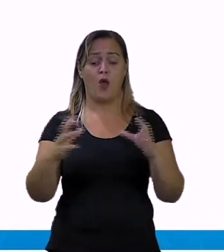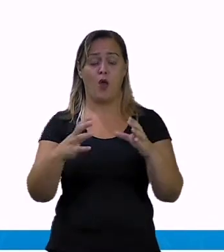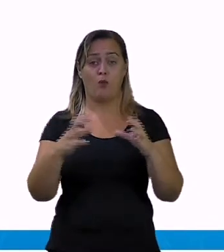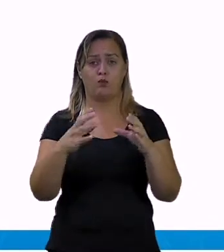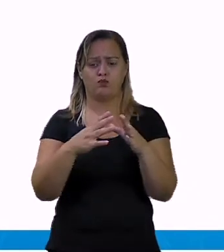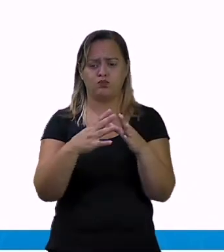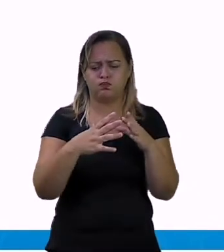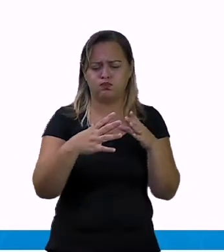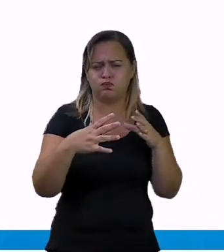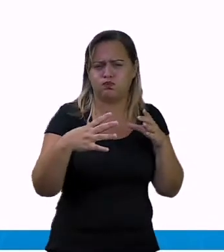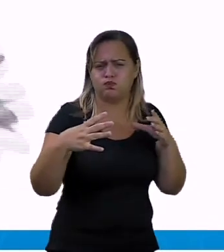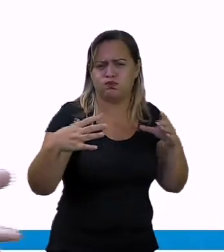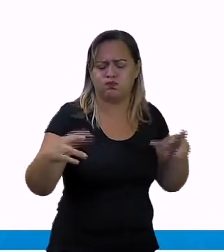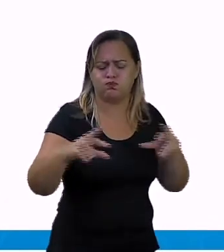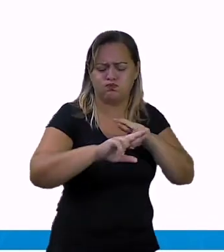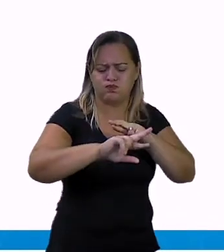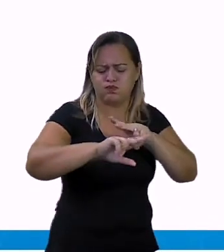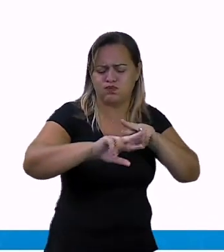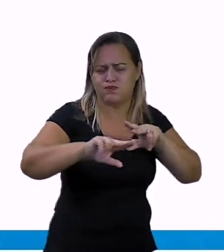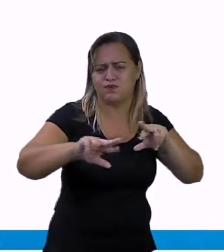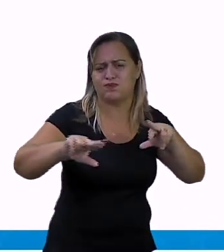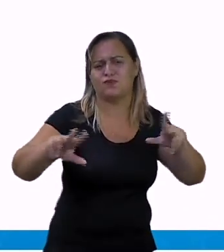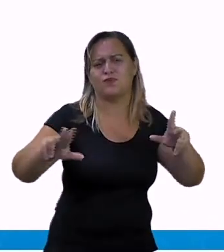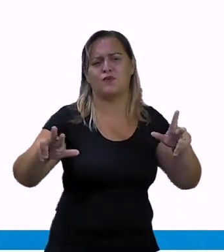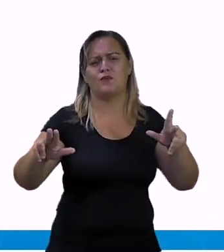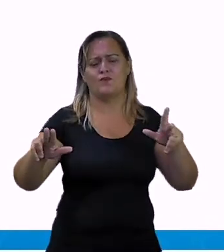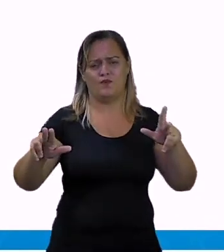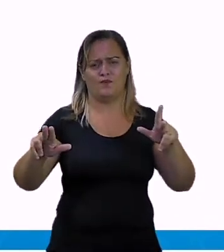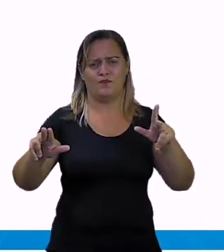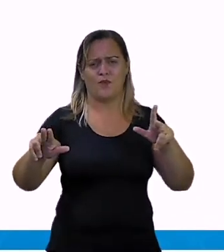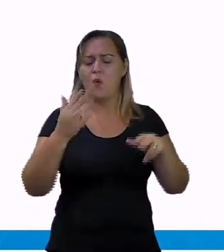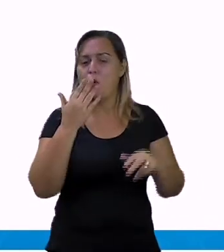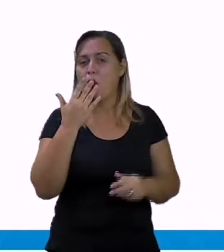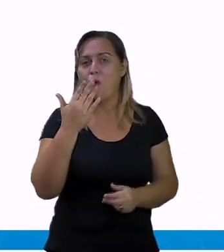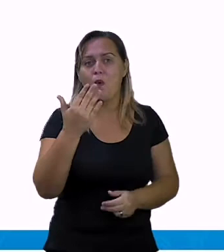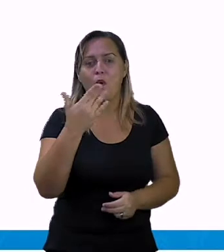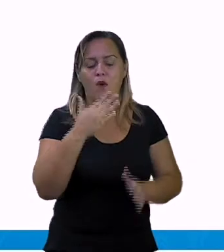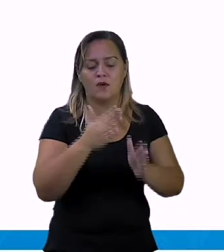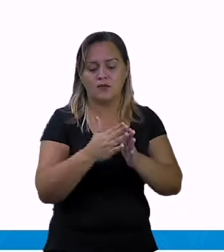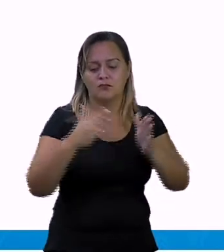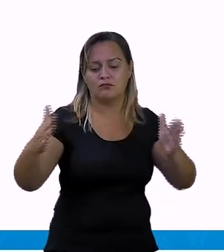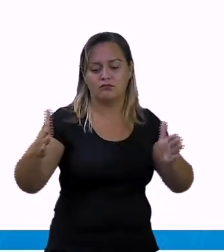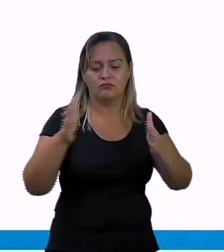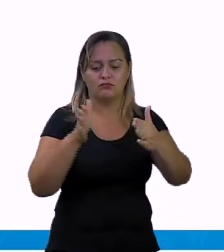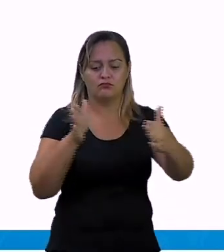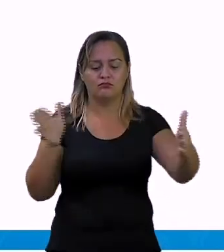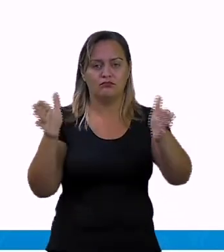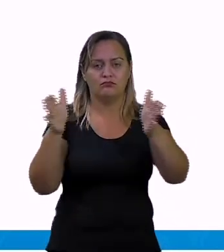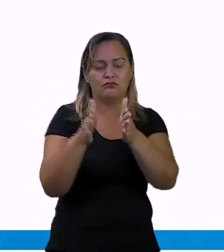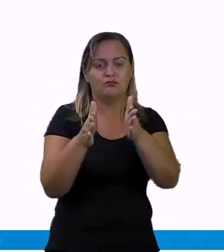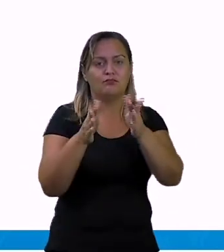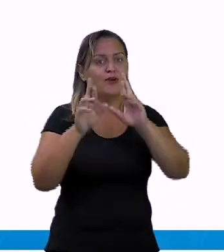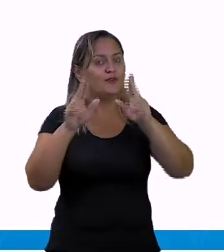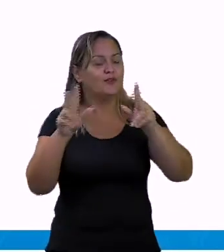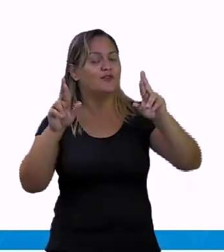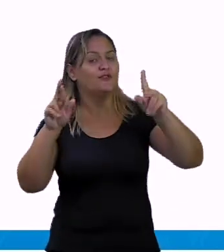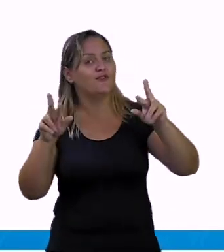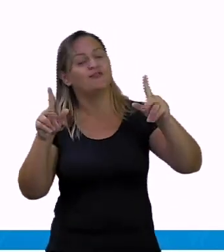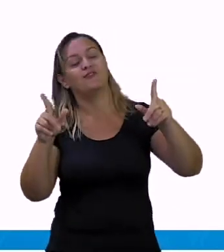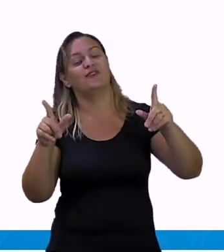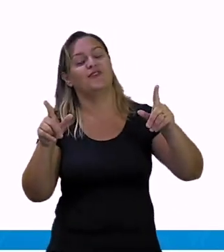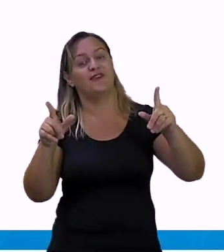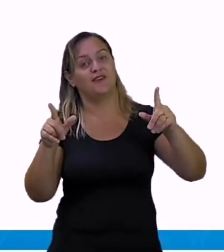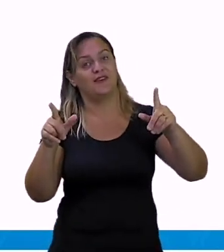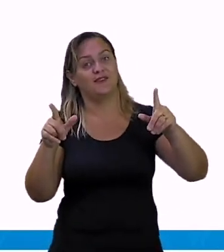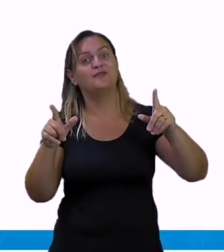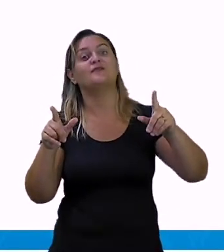a diversidade de formas e cores e tamanhos. Entendem isso? Por que formas, cores e